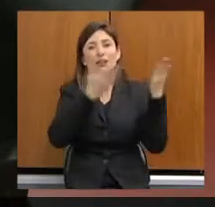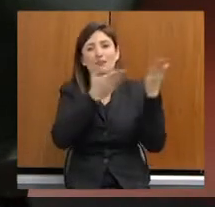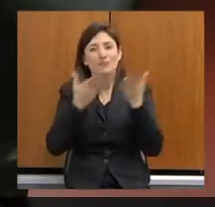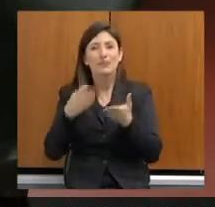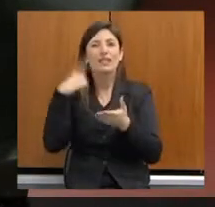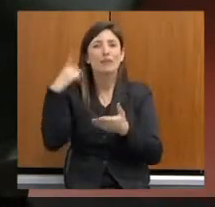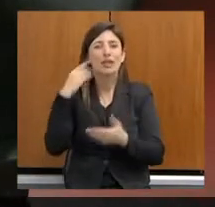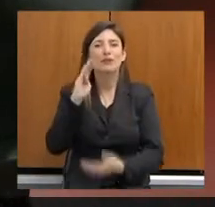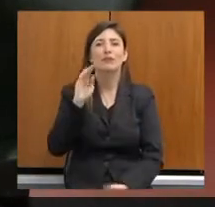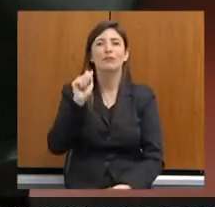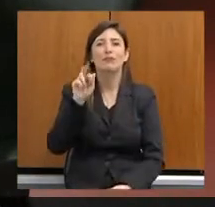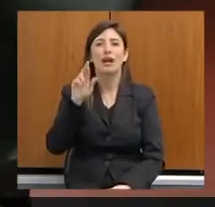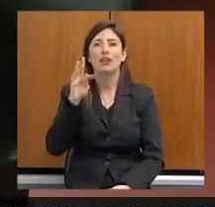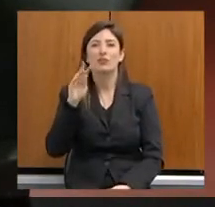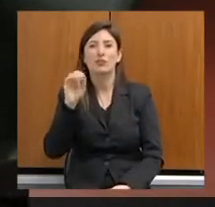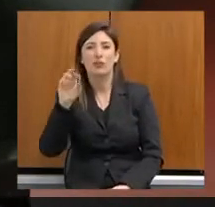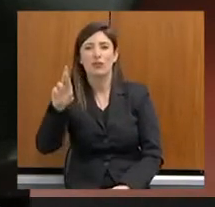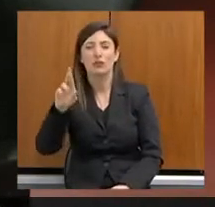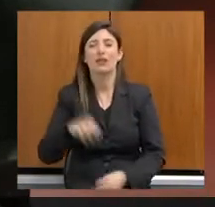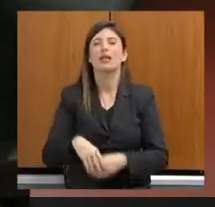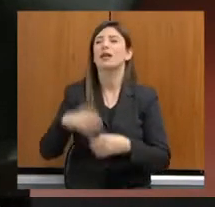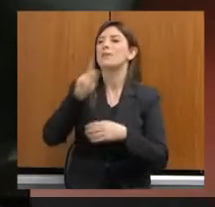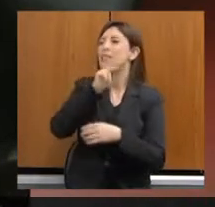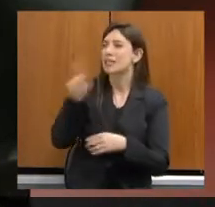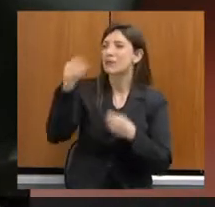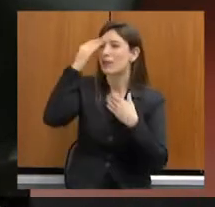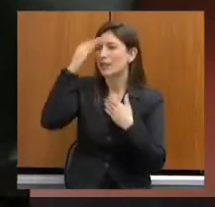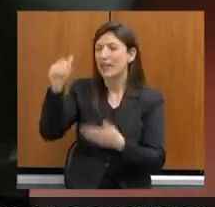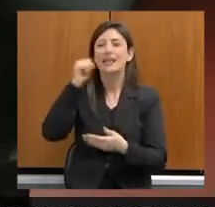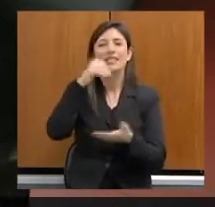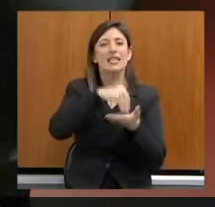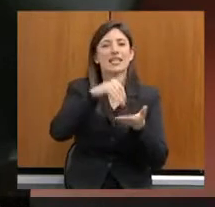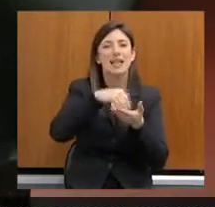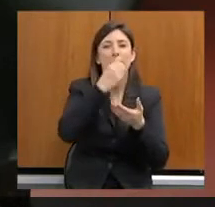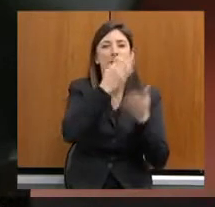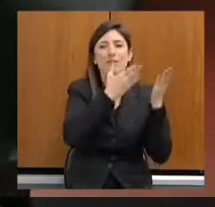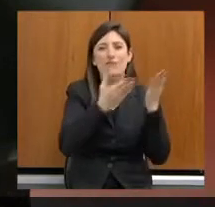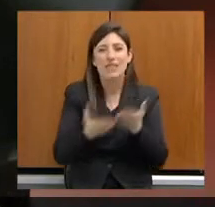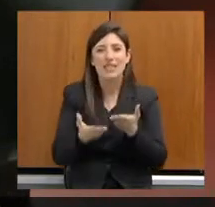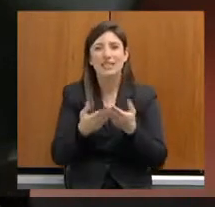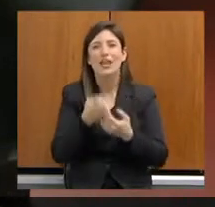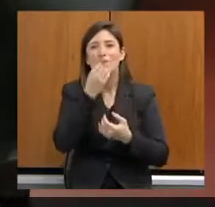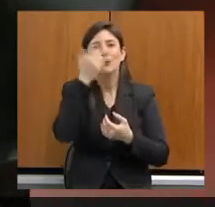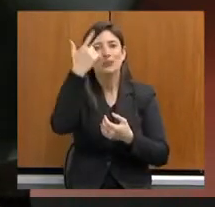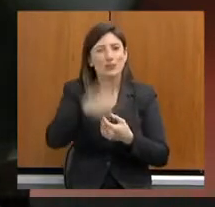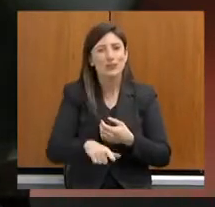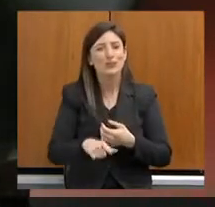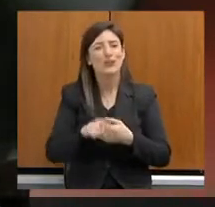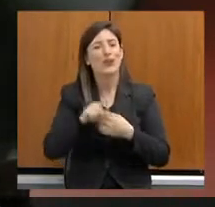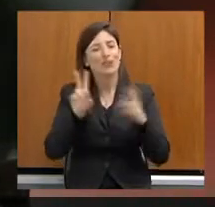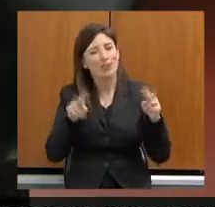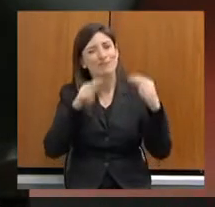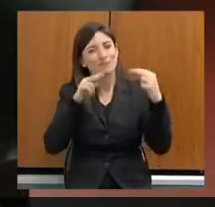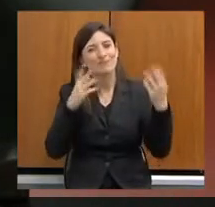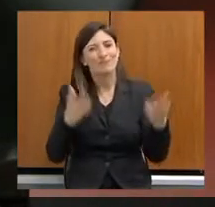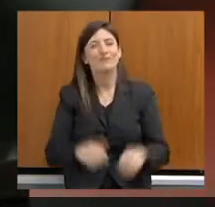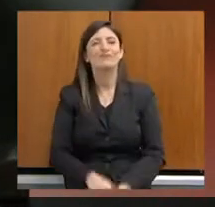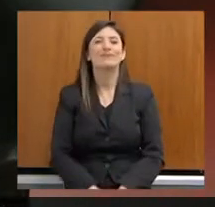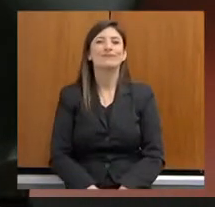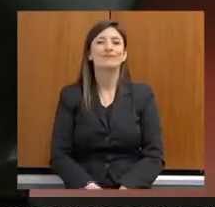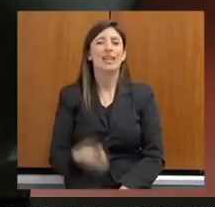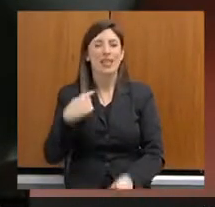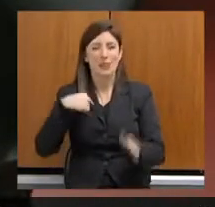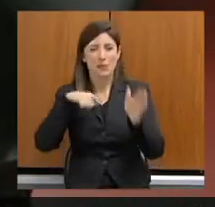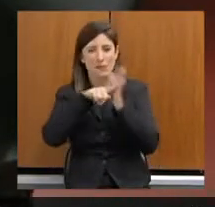Presidente Muito obrigado secretária seja muito bem-vinda contendo aqui de novo na casa minhas